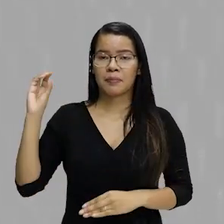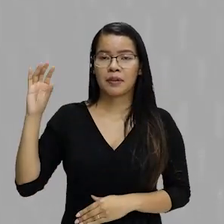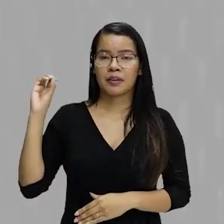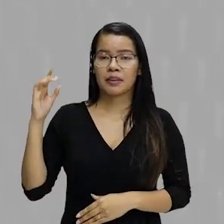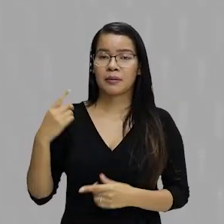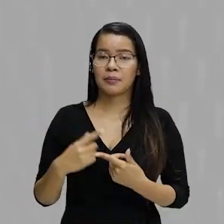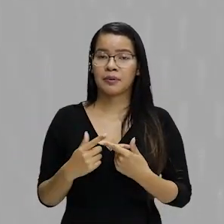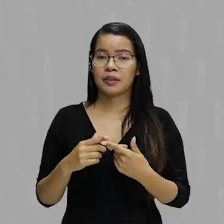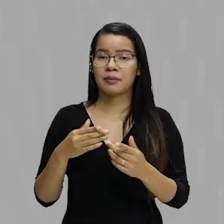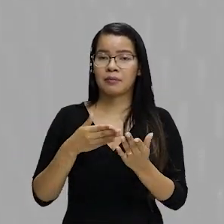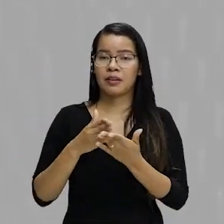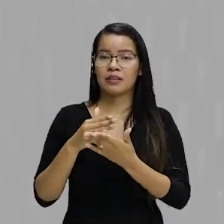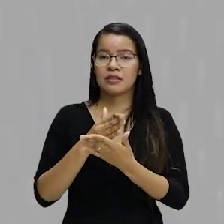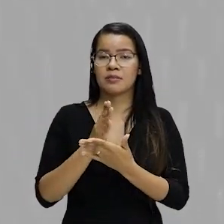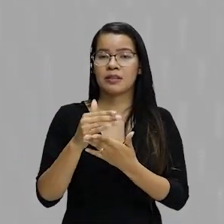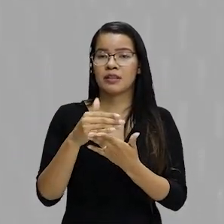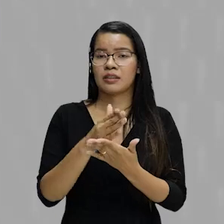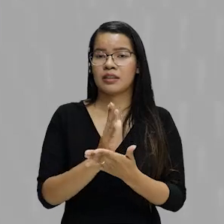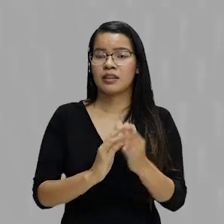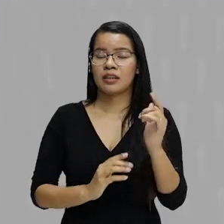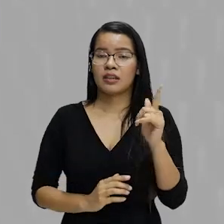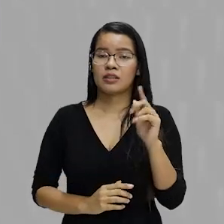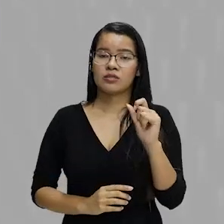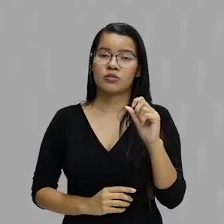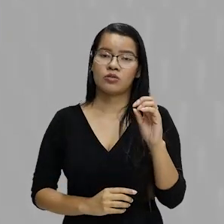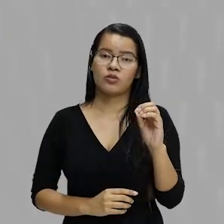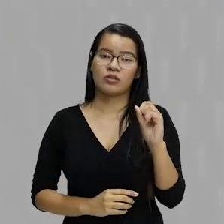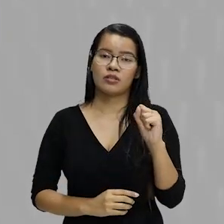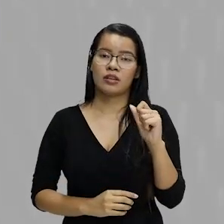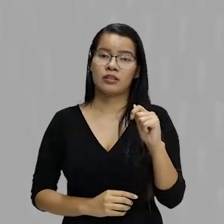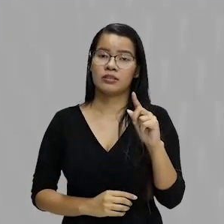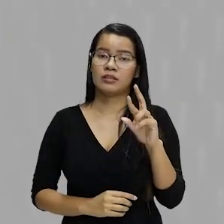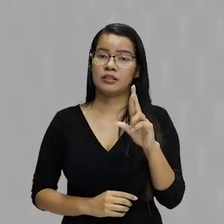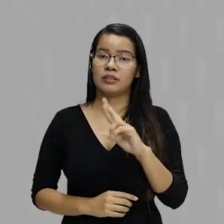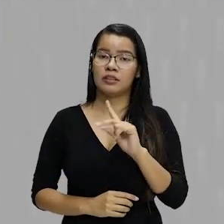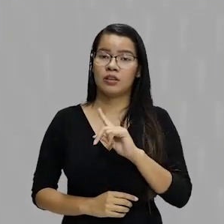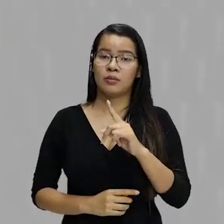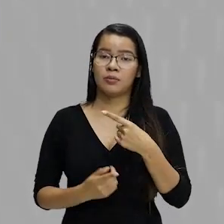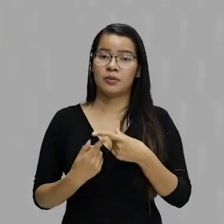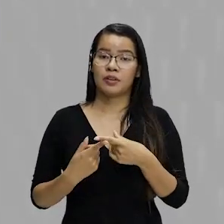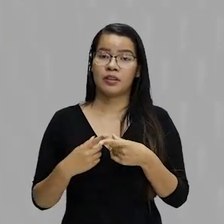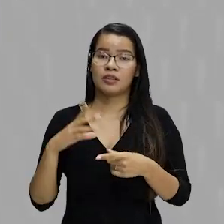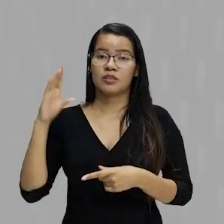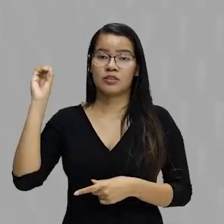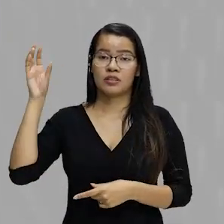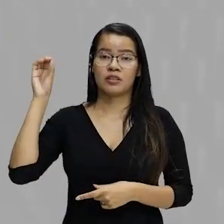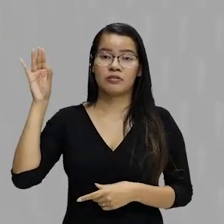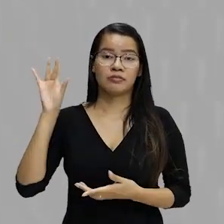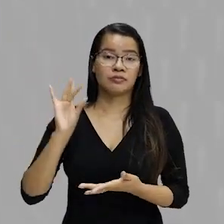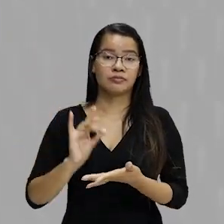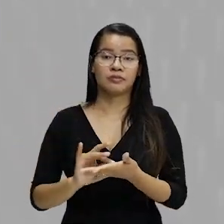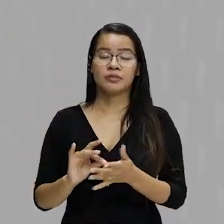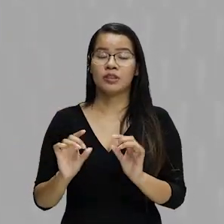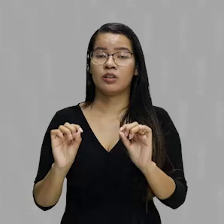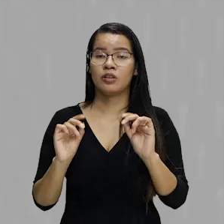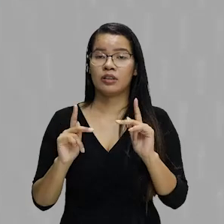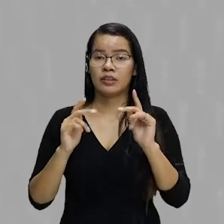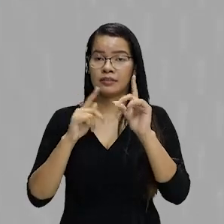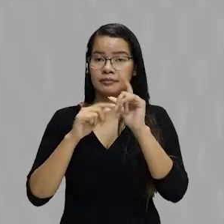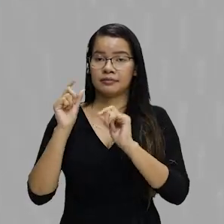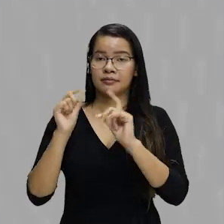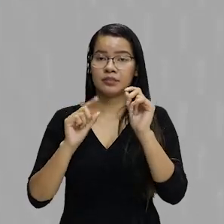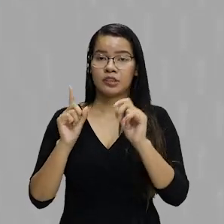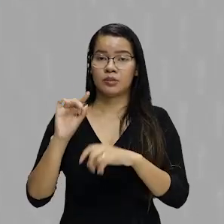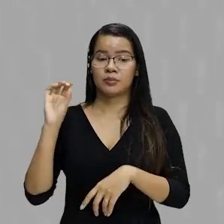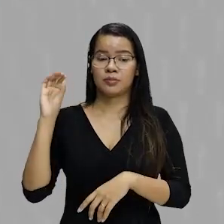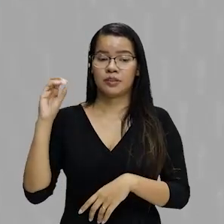porque atravessa as camadas gasosas, não porque a estrela de fato ela brilha, tá, ok? Tem que ter cuidado com isso. Então, a